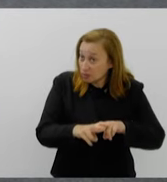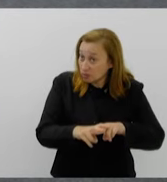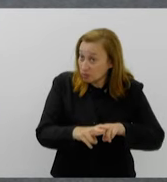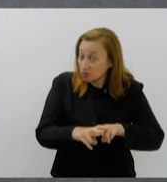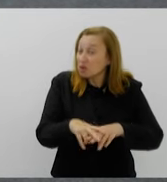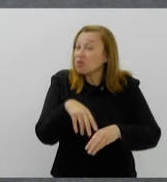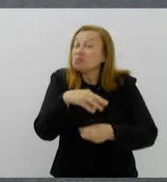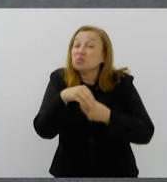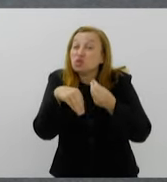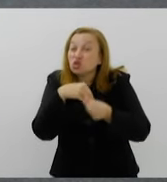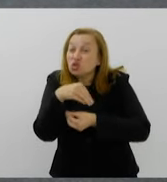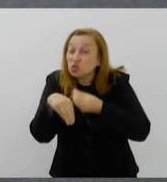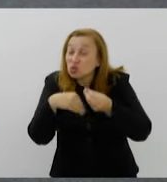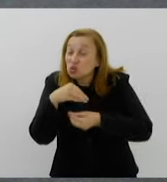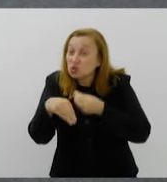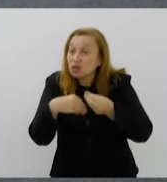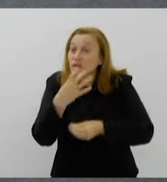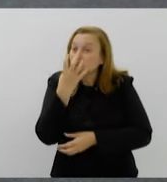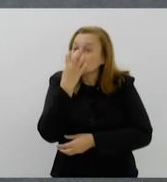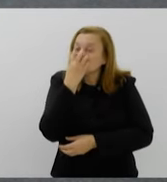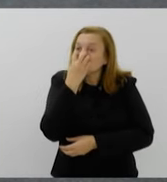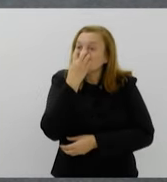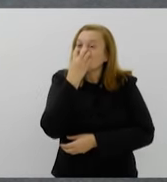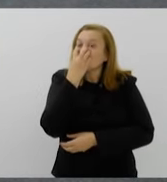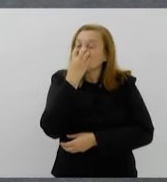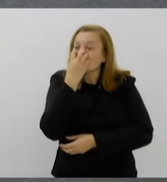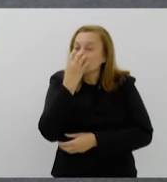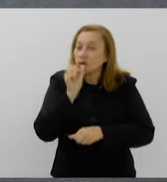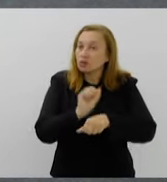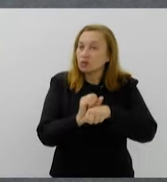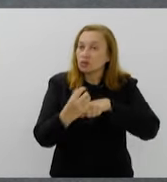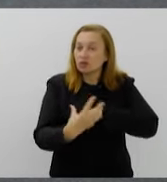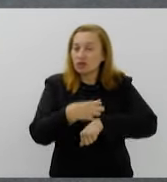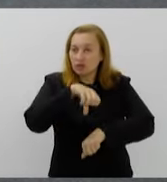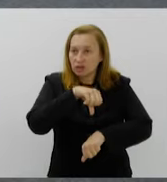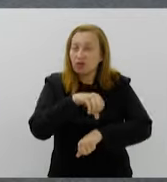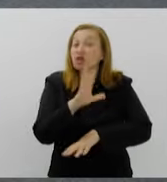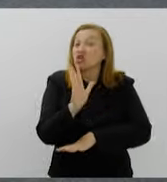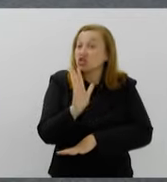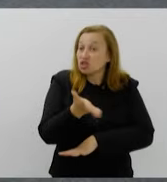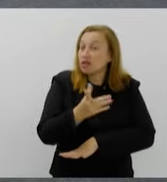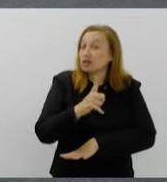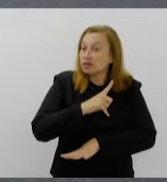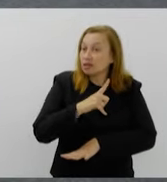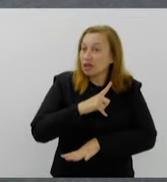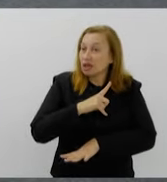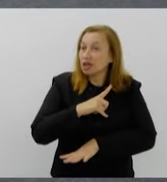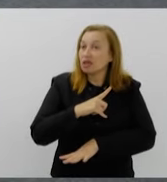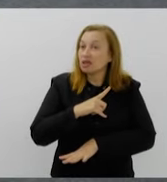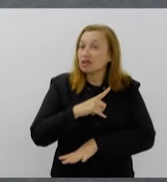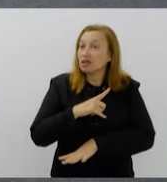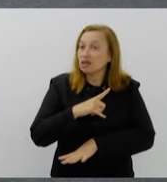envolvimento nos respiradores na covid-19 então ele já tem os histórico negativo mas mesmo